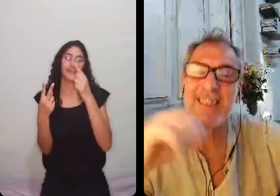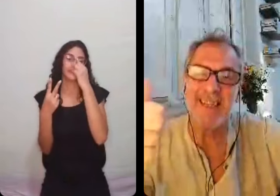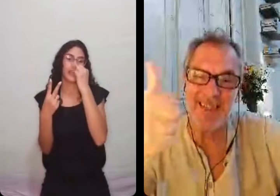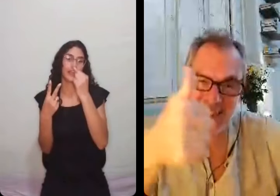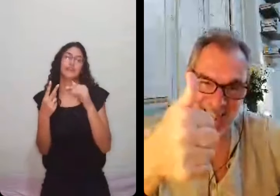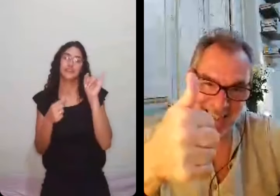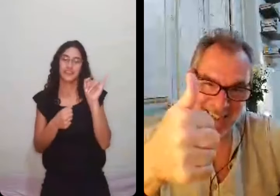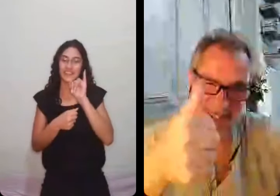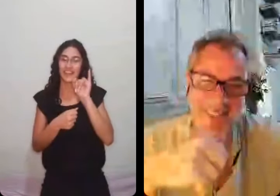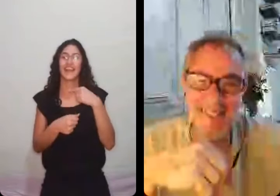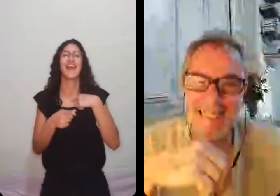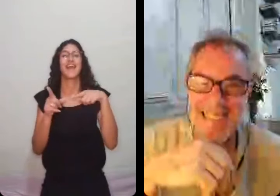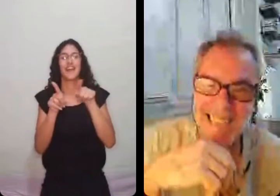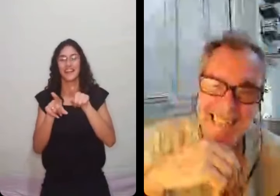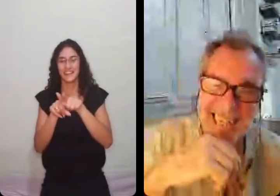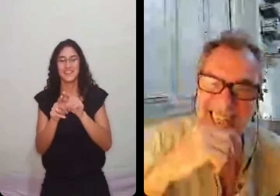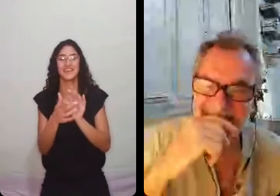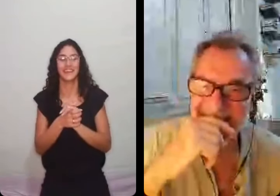também sou bem nariguida. Isso.